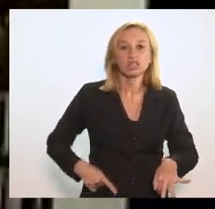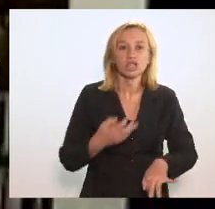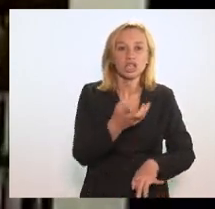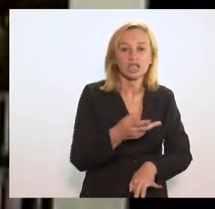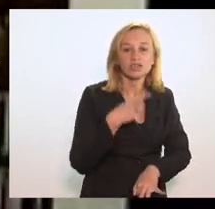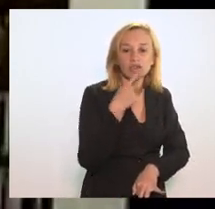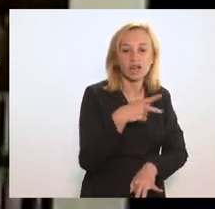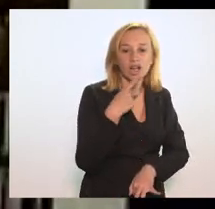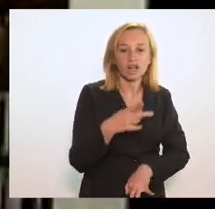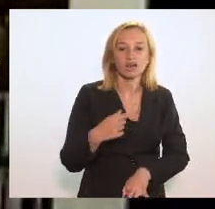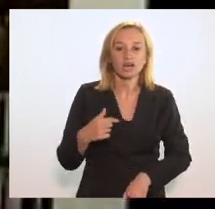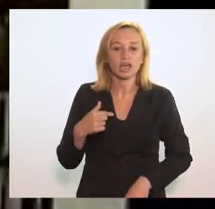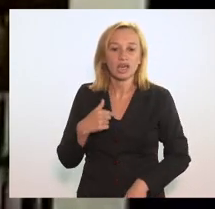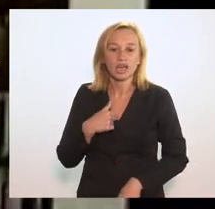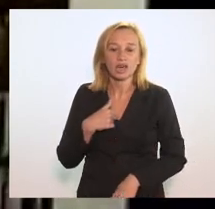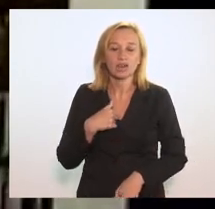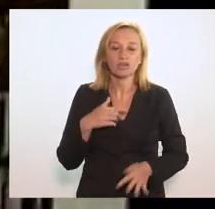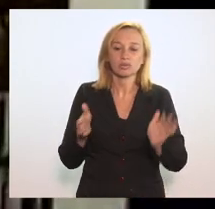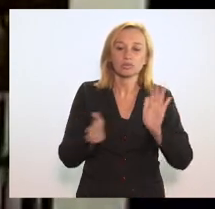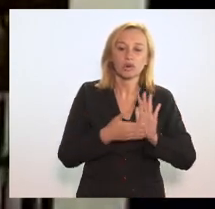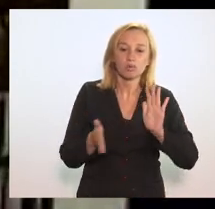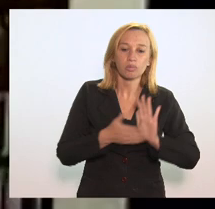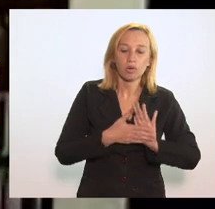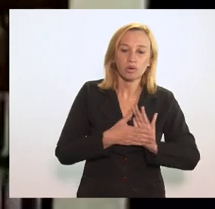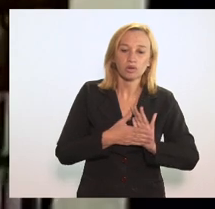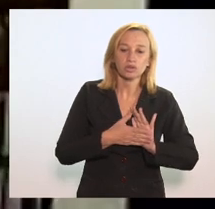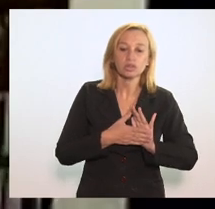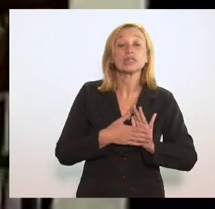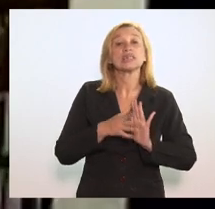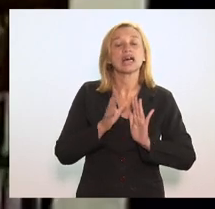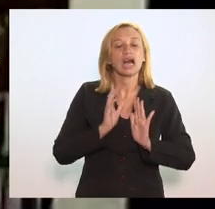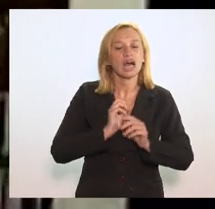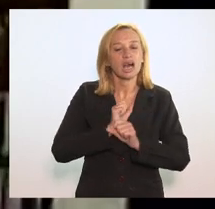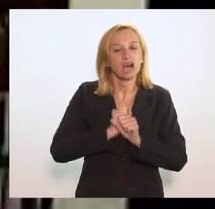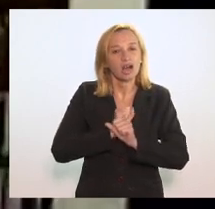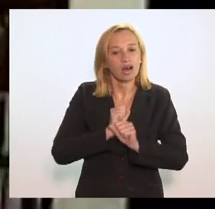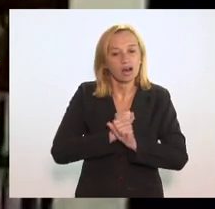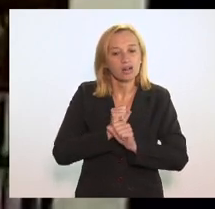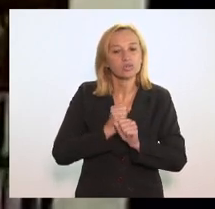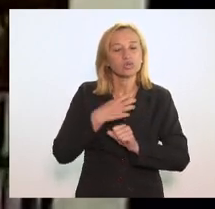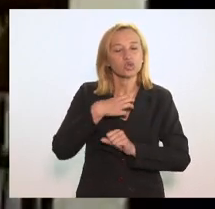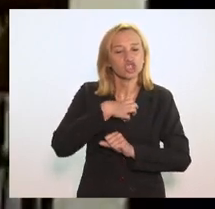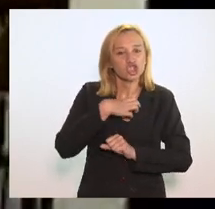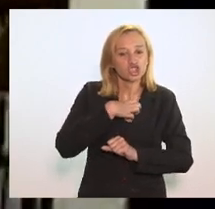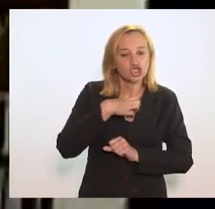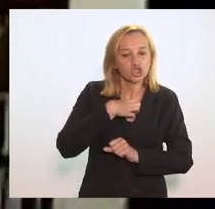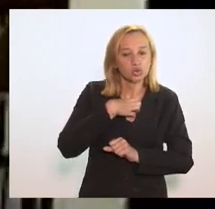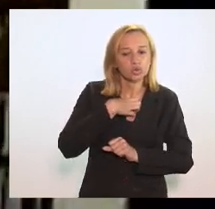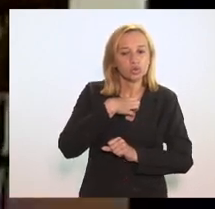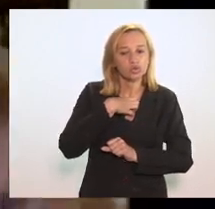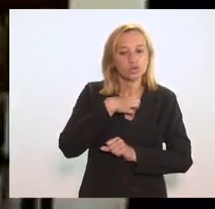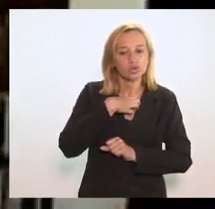seguinte: eu lancei uma proposta há bastante tempo no sentido de